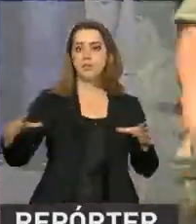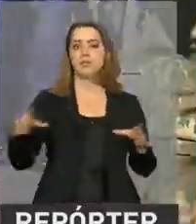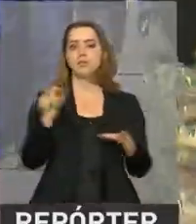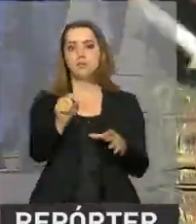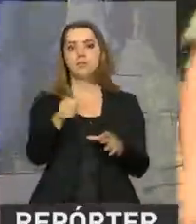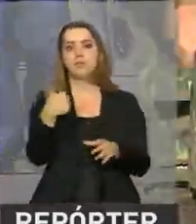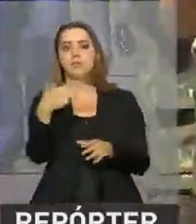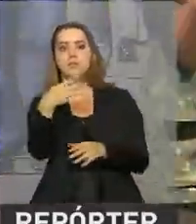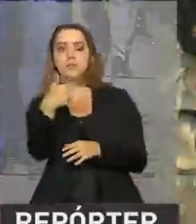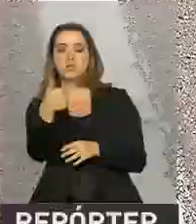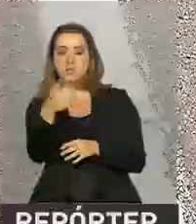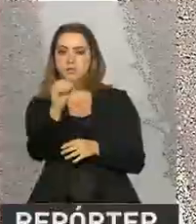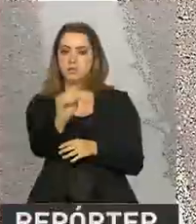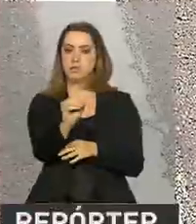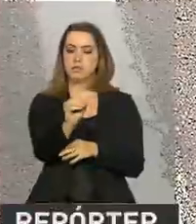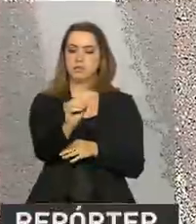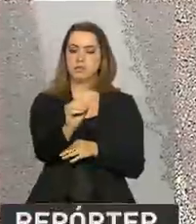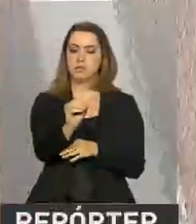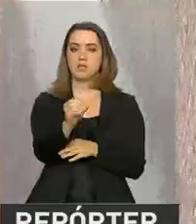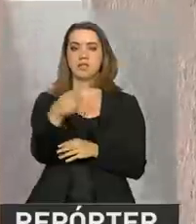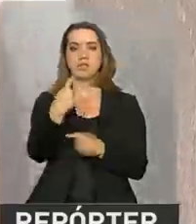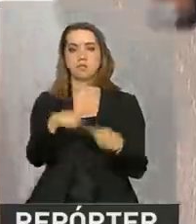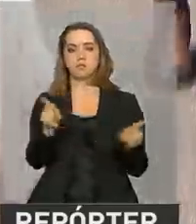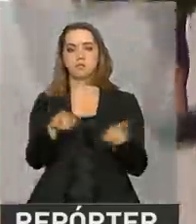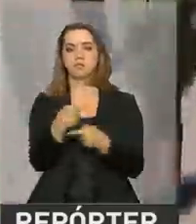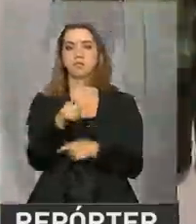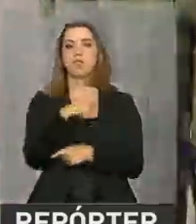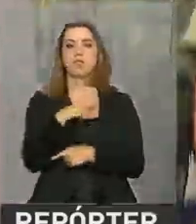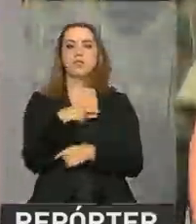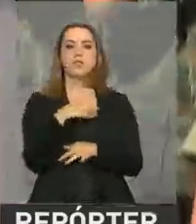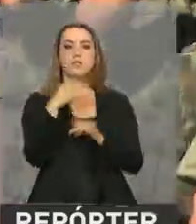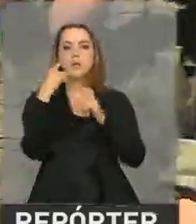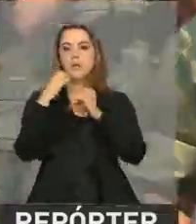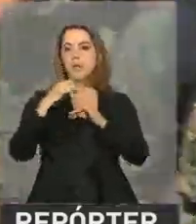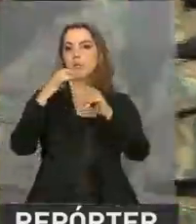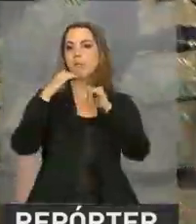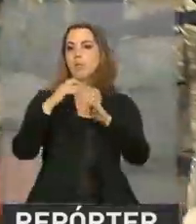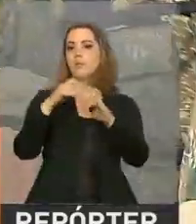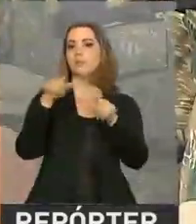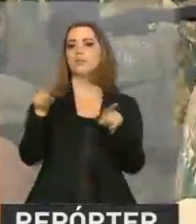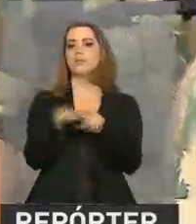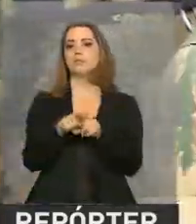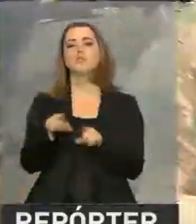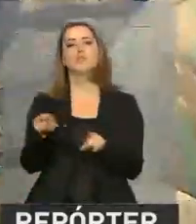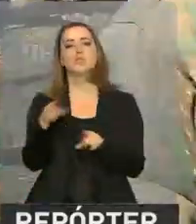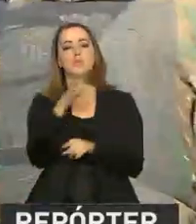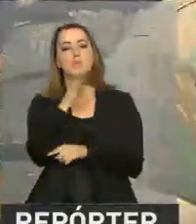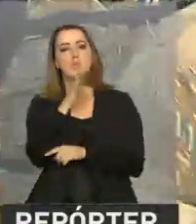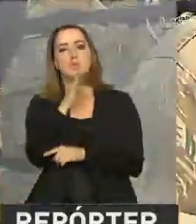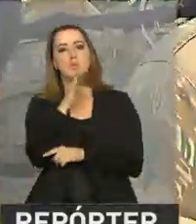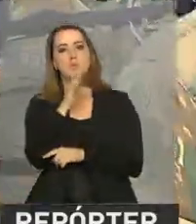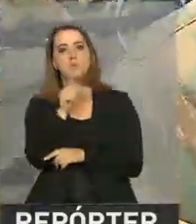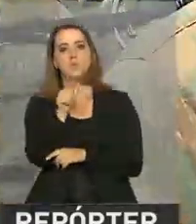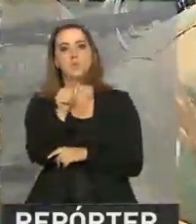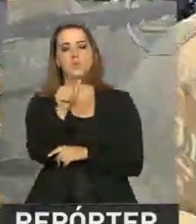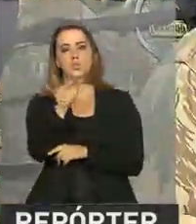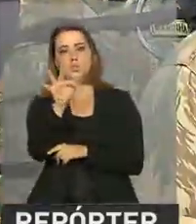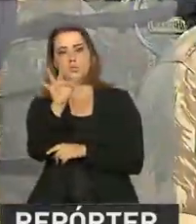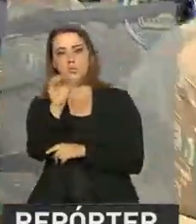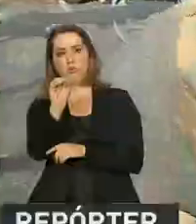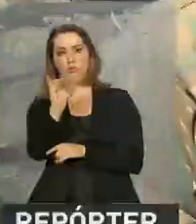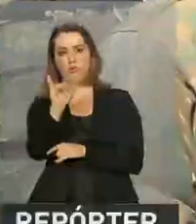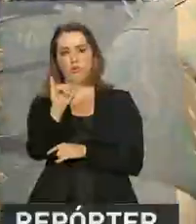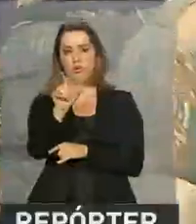por 110 músicos conta com a participação de gaitas escocesas também conhecidas por gaita de fole